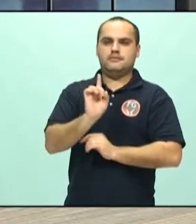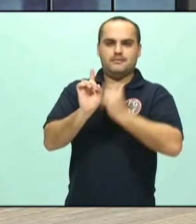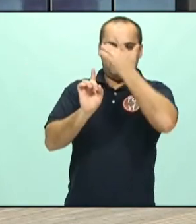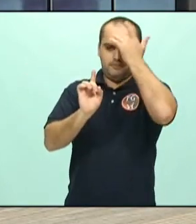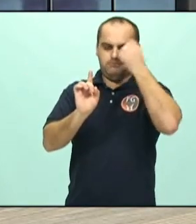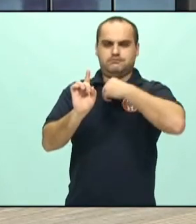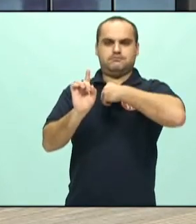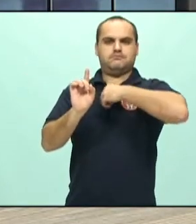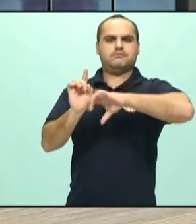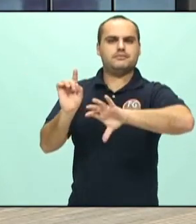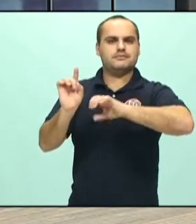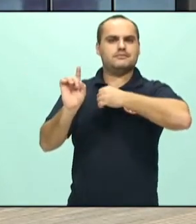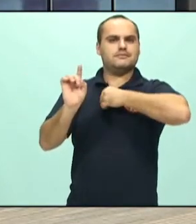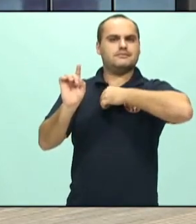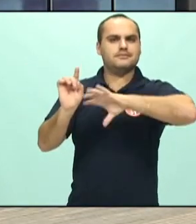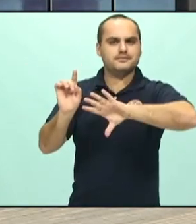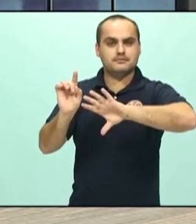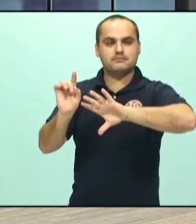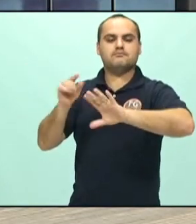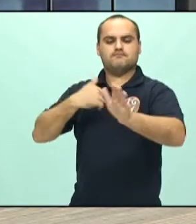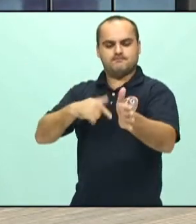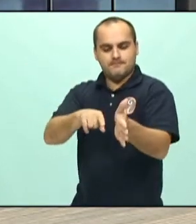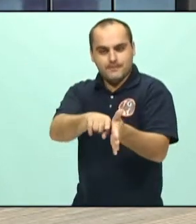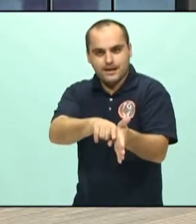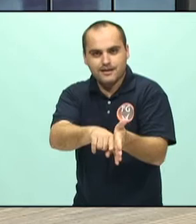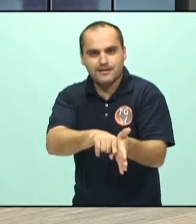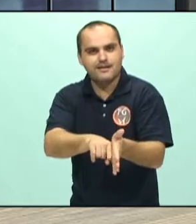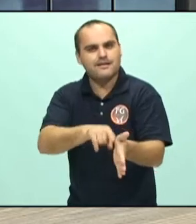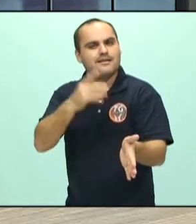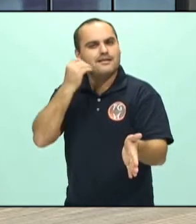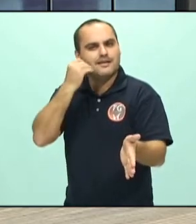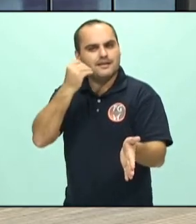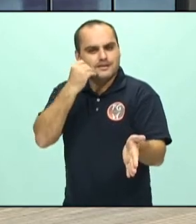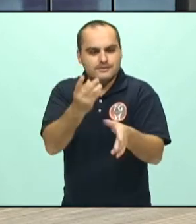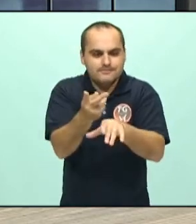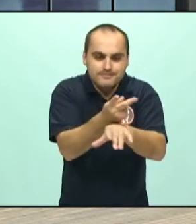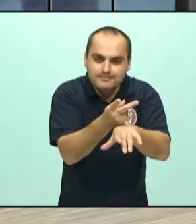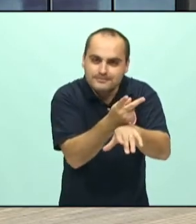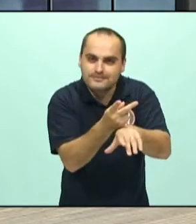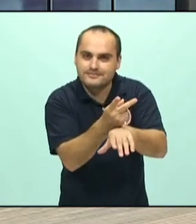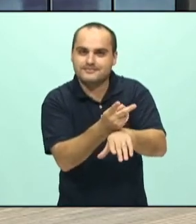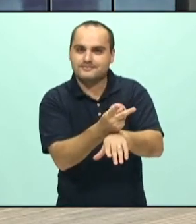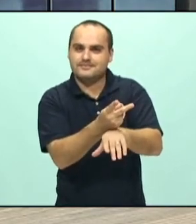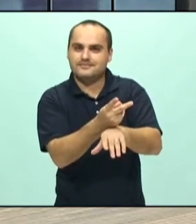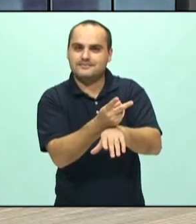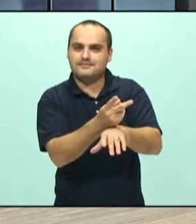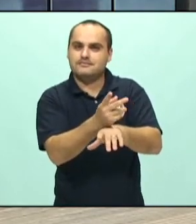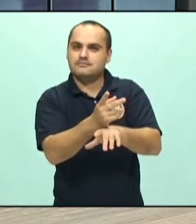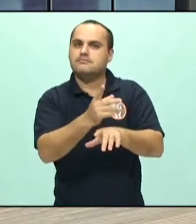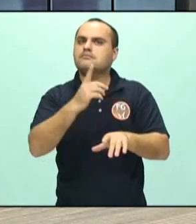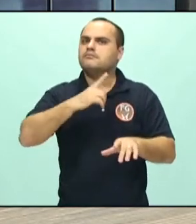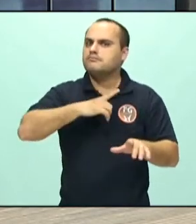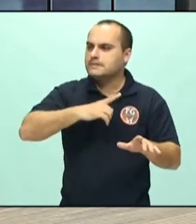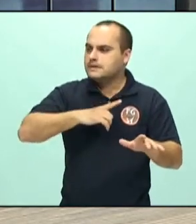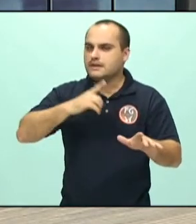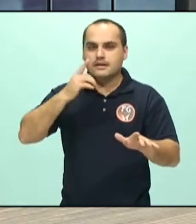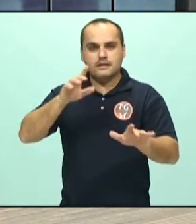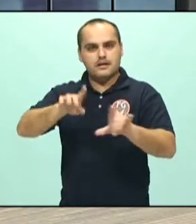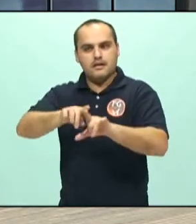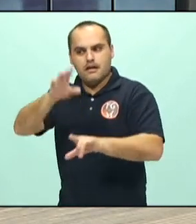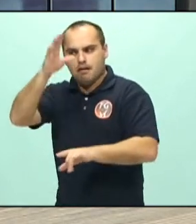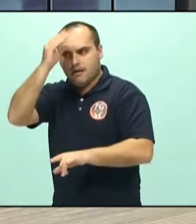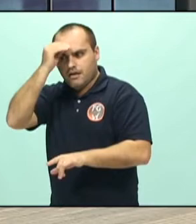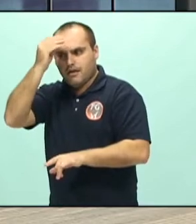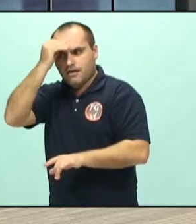sentido de aquele que pesquisou, aquele que buscou e aquele que vai passar, replicar aquilo